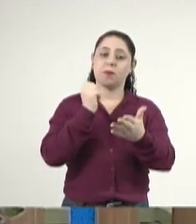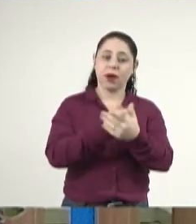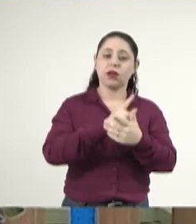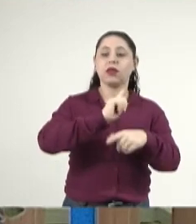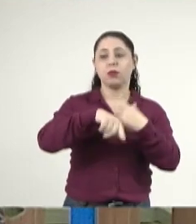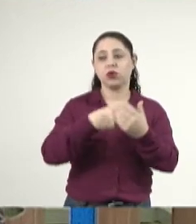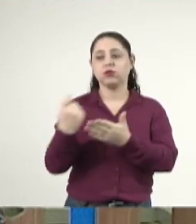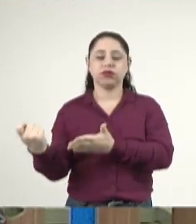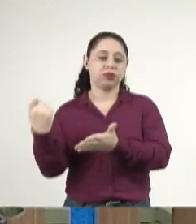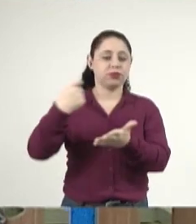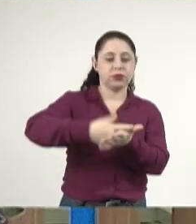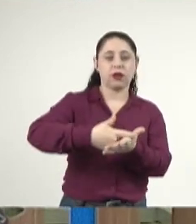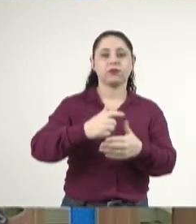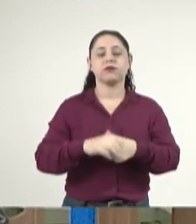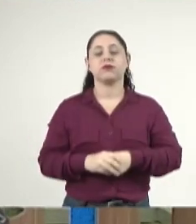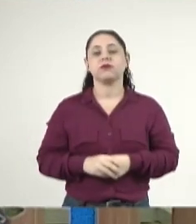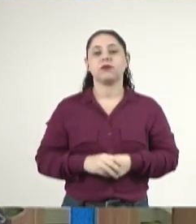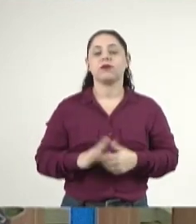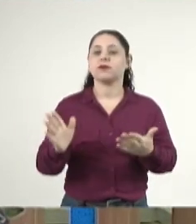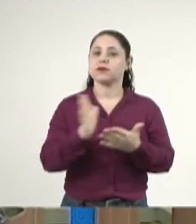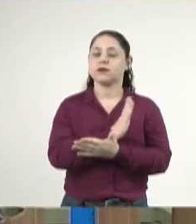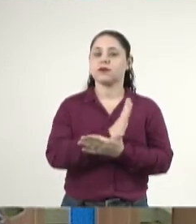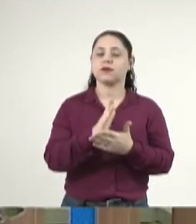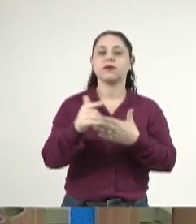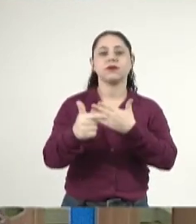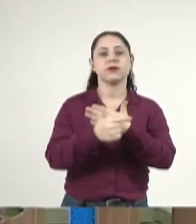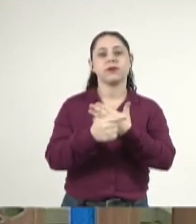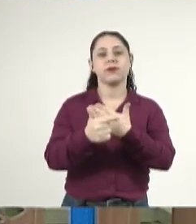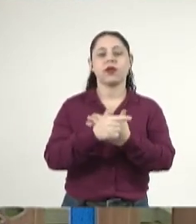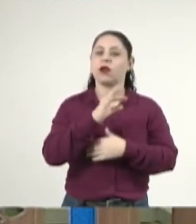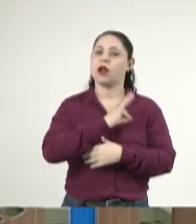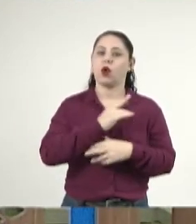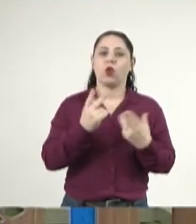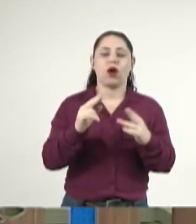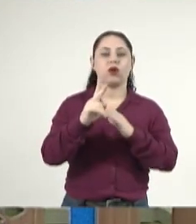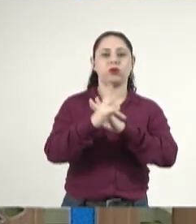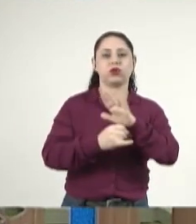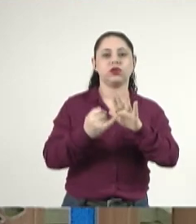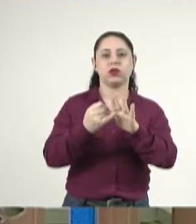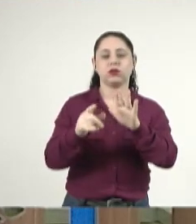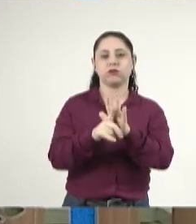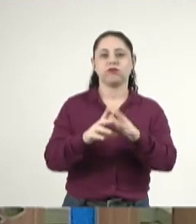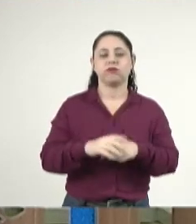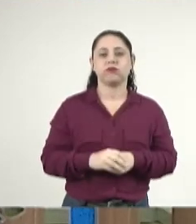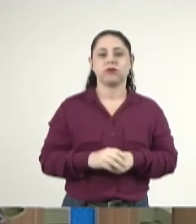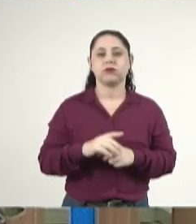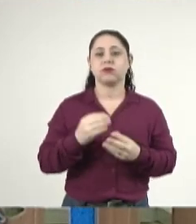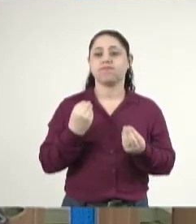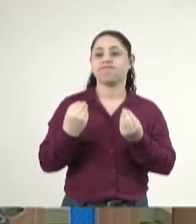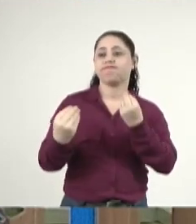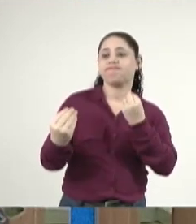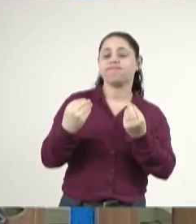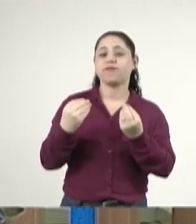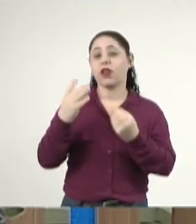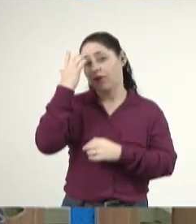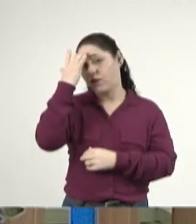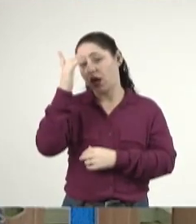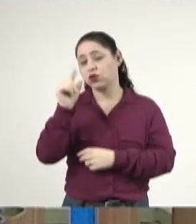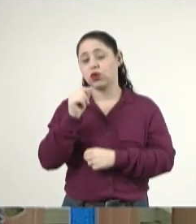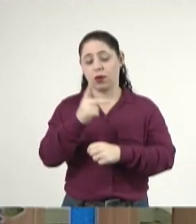ressarcimento. E também altera algumas funções gratificadas. De maneira semelhante ao projeto anterior, dá uma certa flexibilidade para que